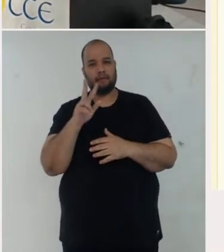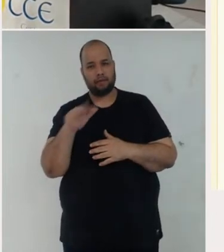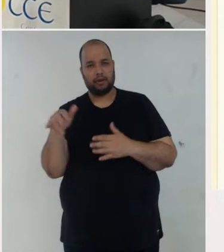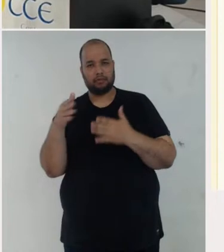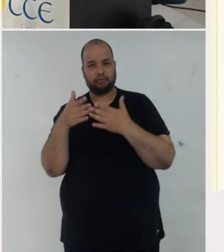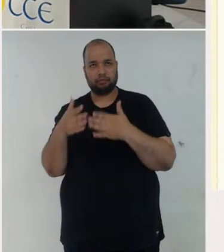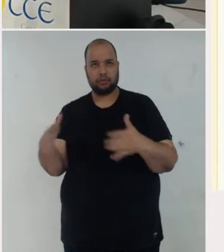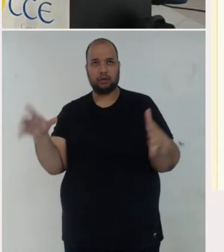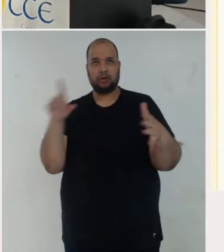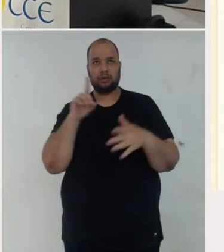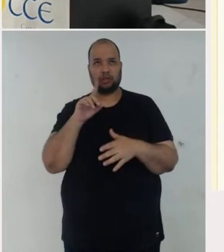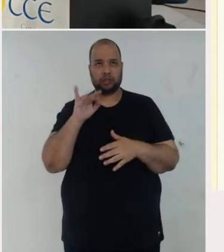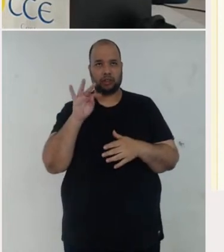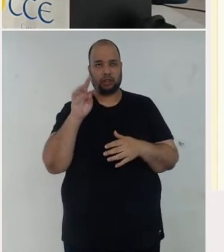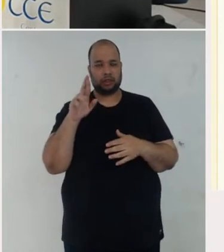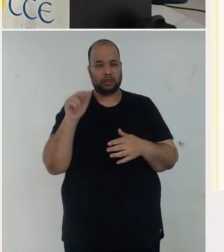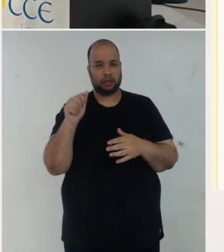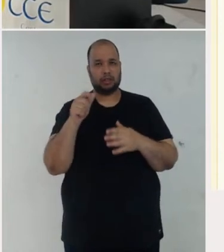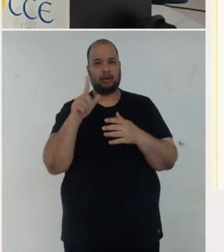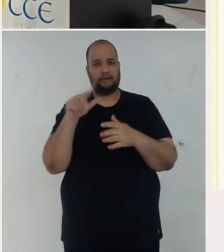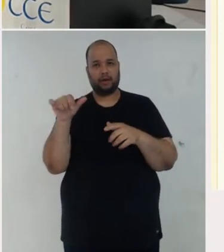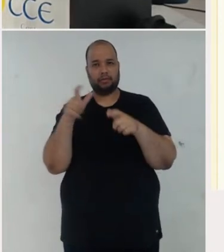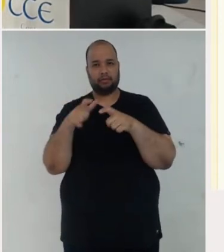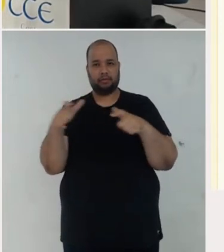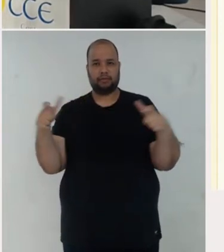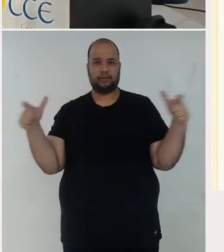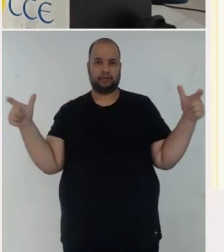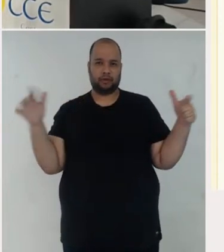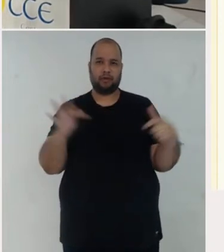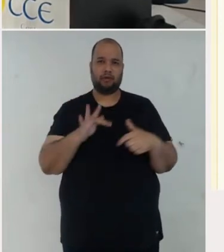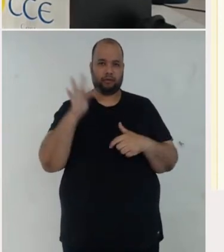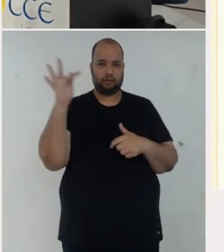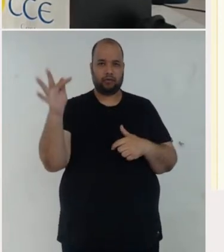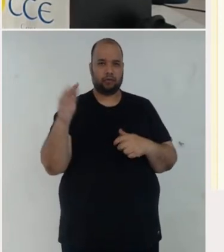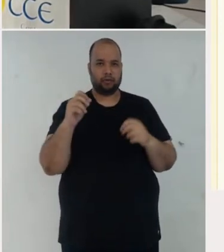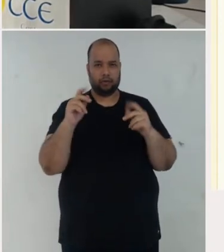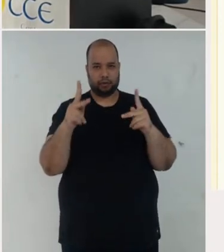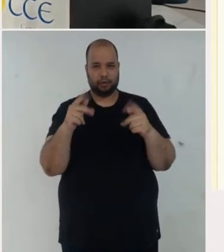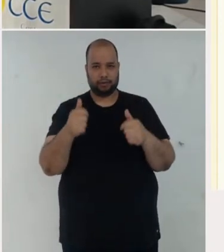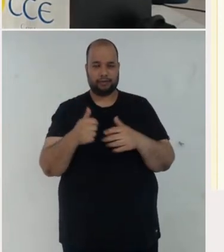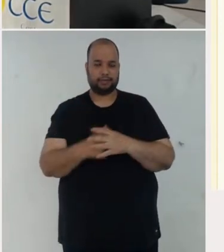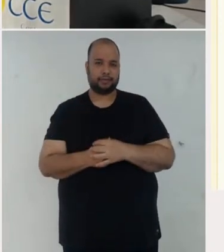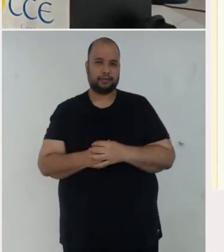o DITRA vai crescer no futuro próximo. Tá bom, gente?